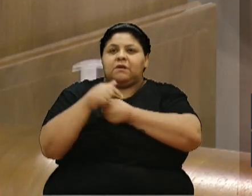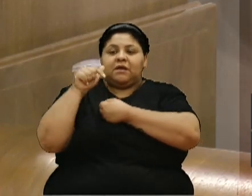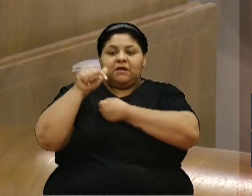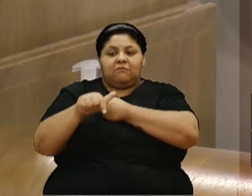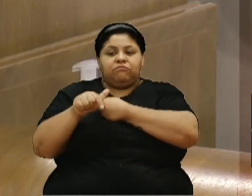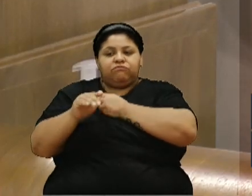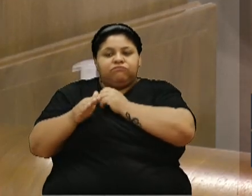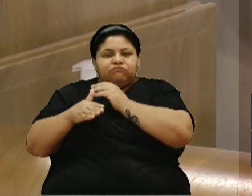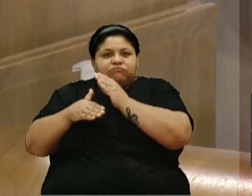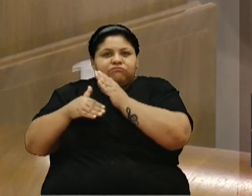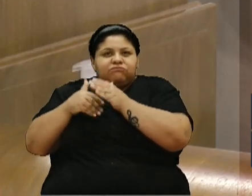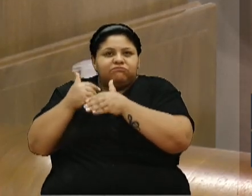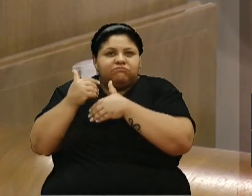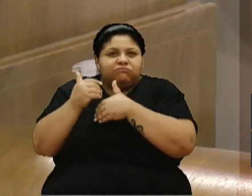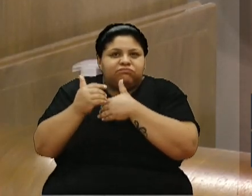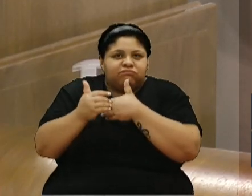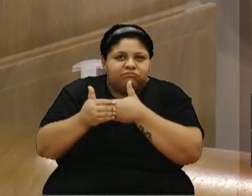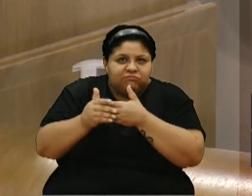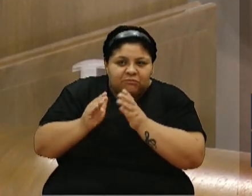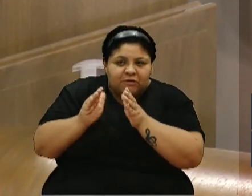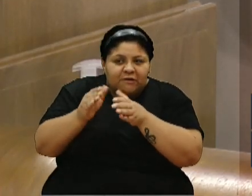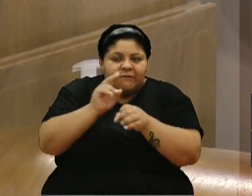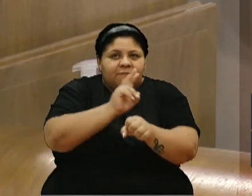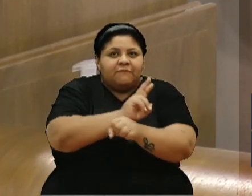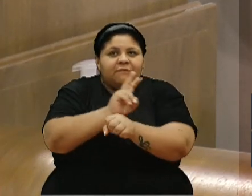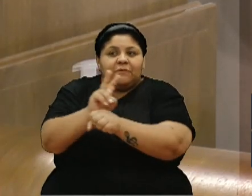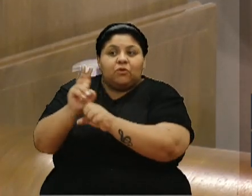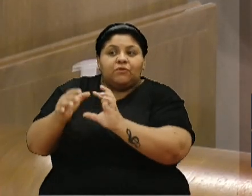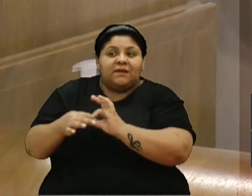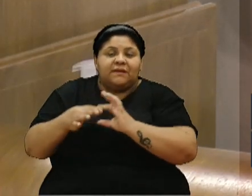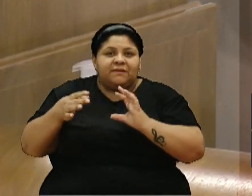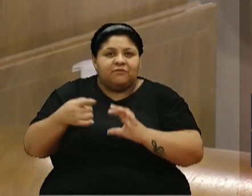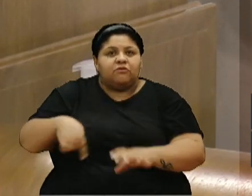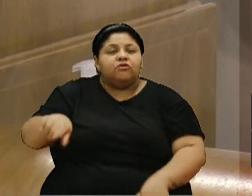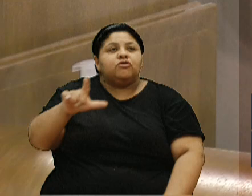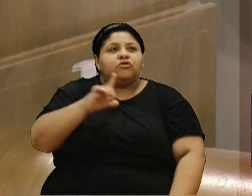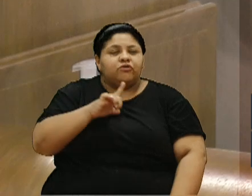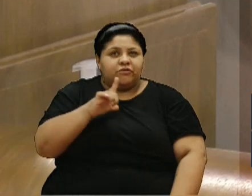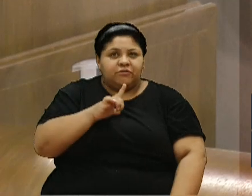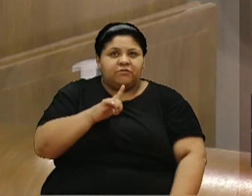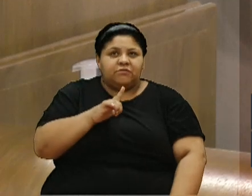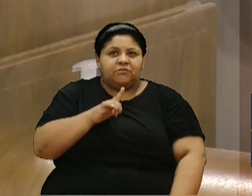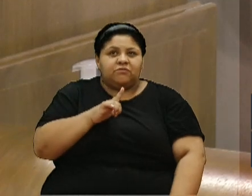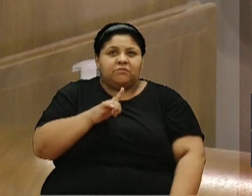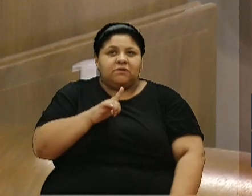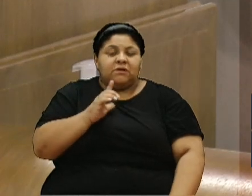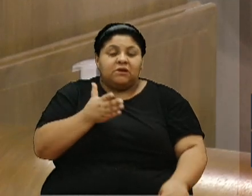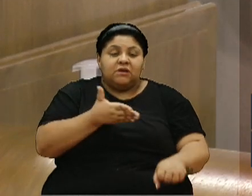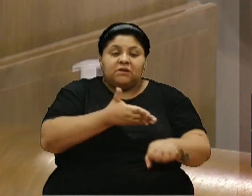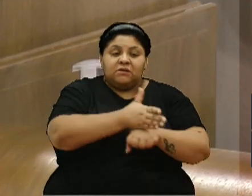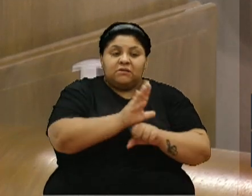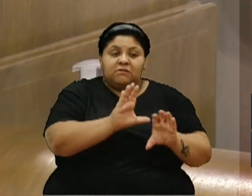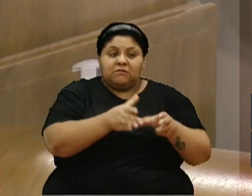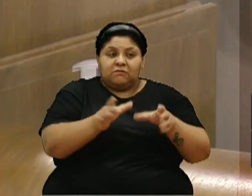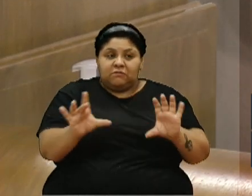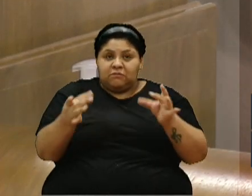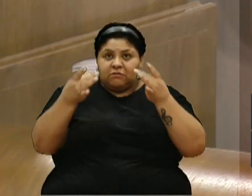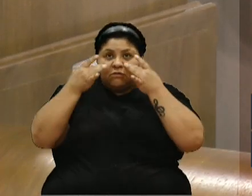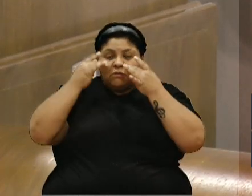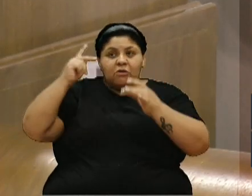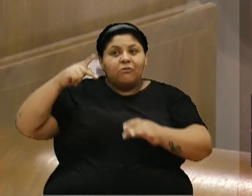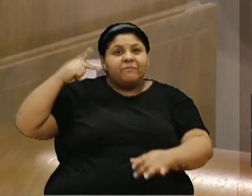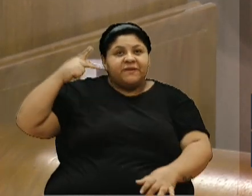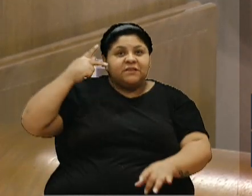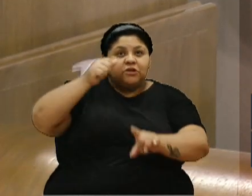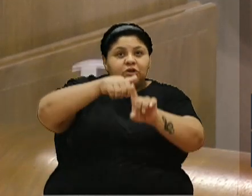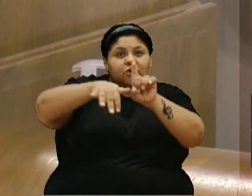passo em direção à luta pelo cuidado em liberdade. Nós termos acesso à rede de atenção